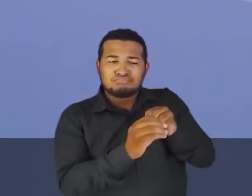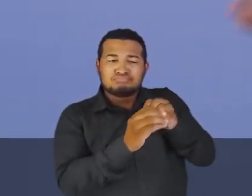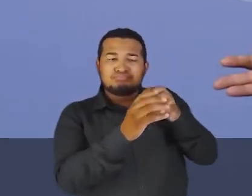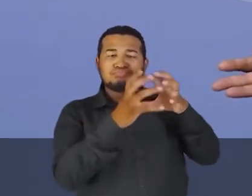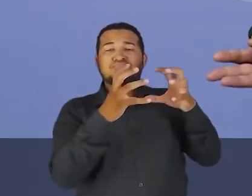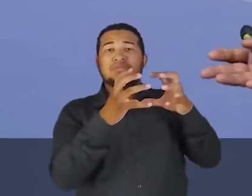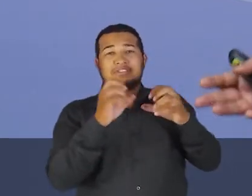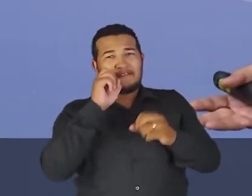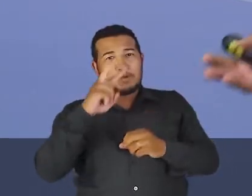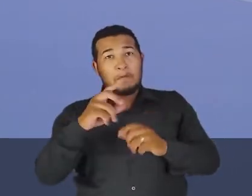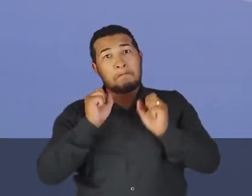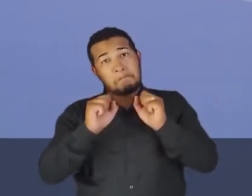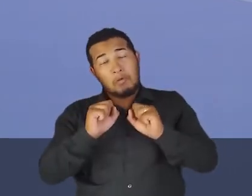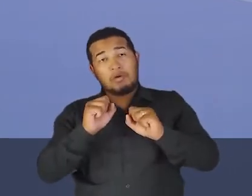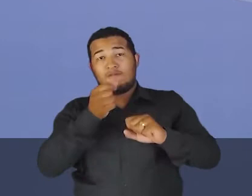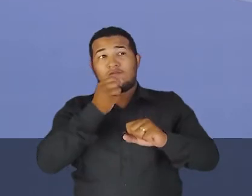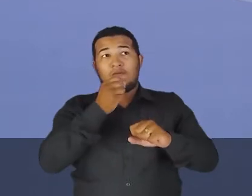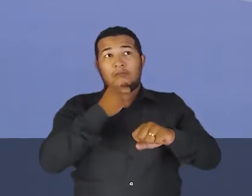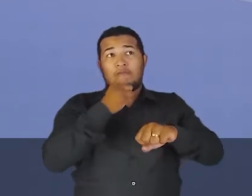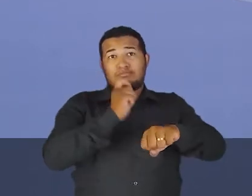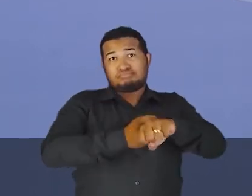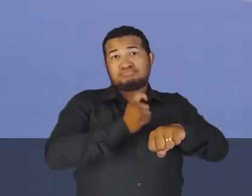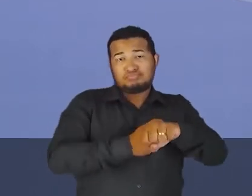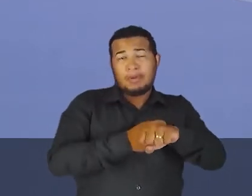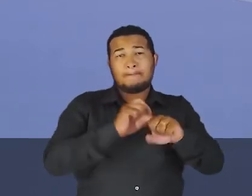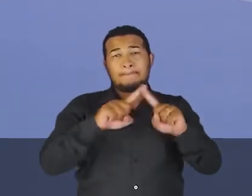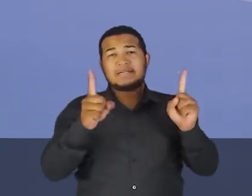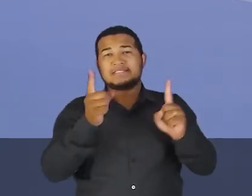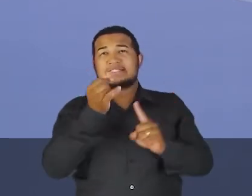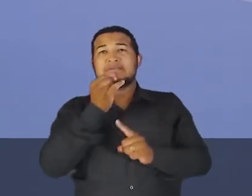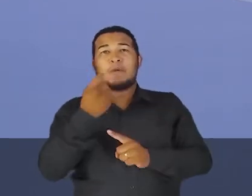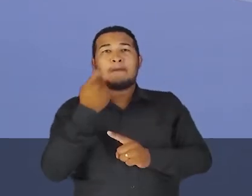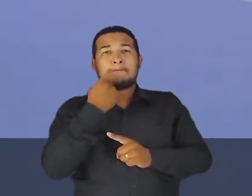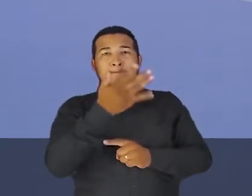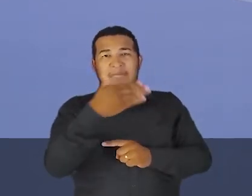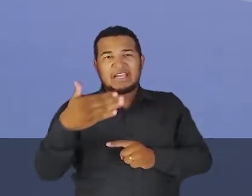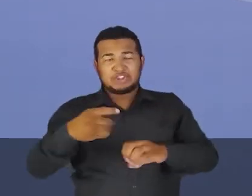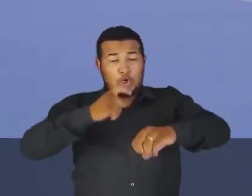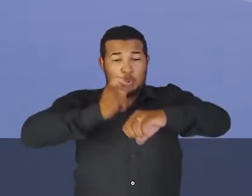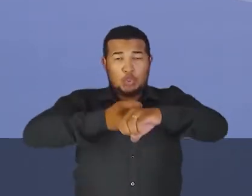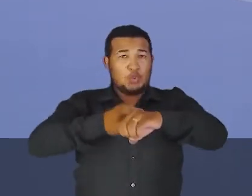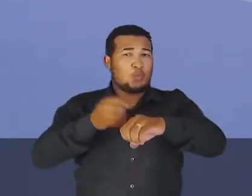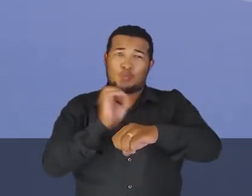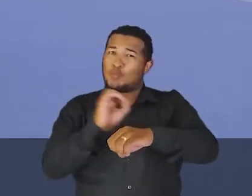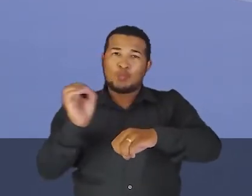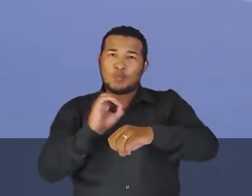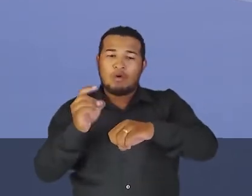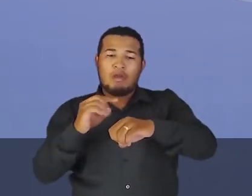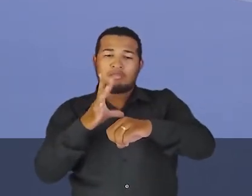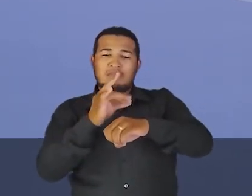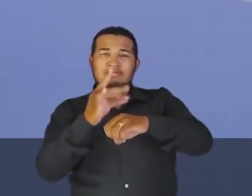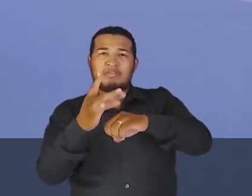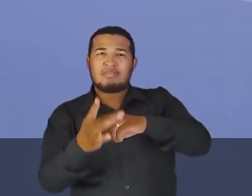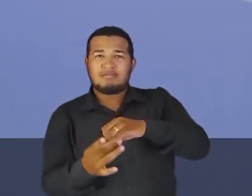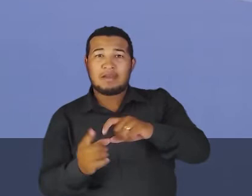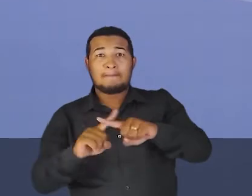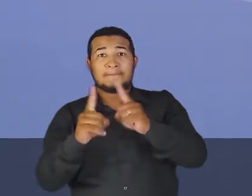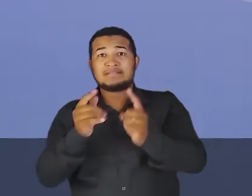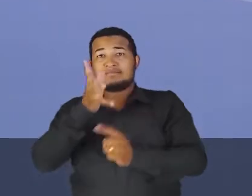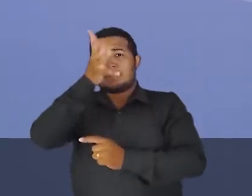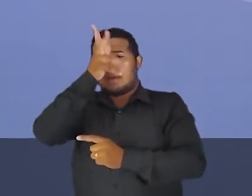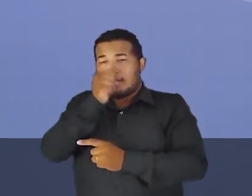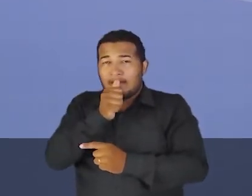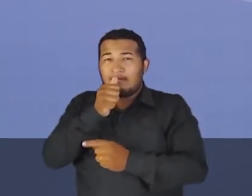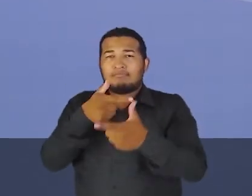casca rígida. No caso dos peixes e dos anfíbios, esses ovos não têm uma casca rígida. No caso dos répteis e das